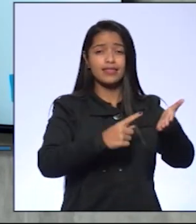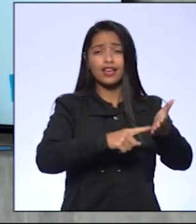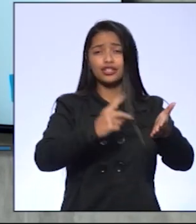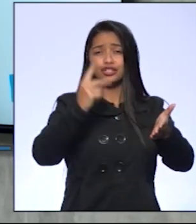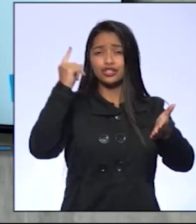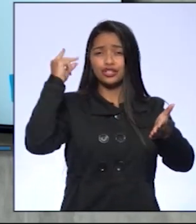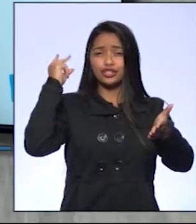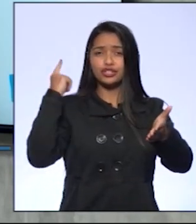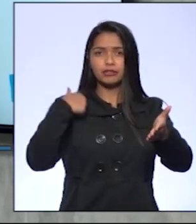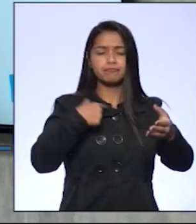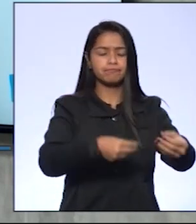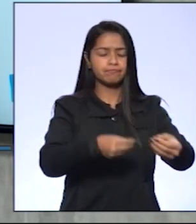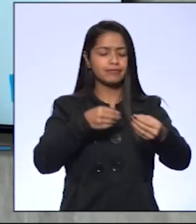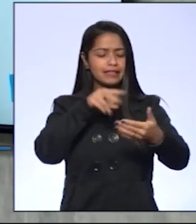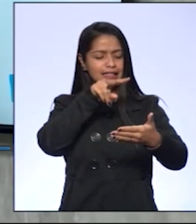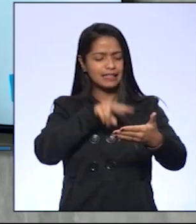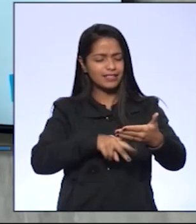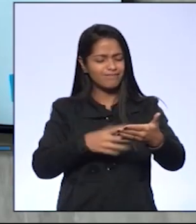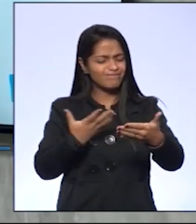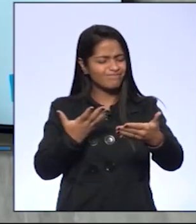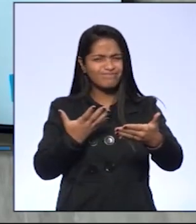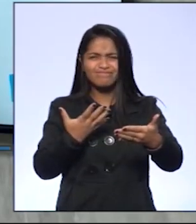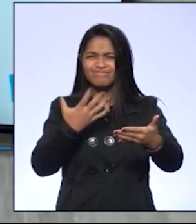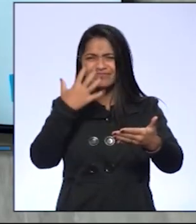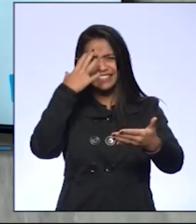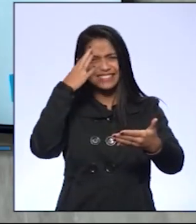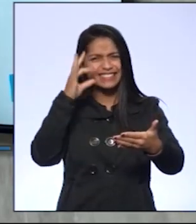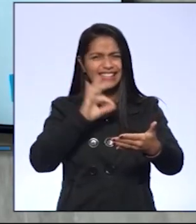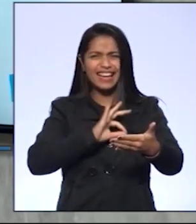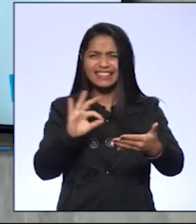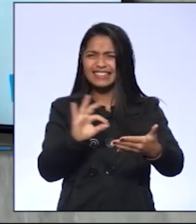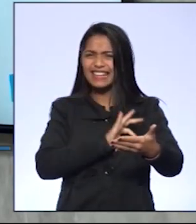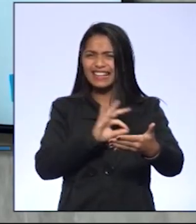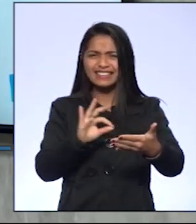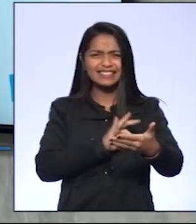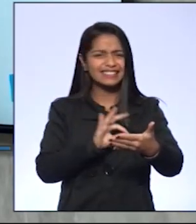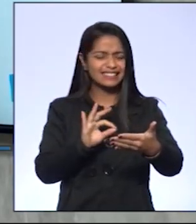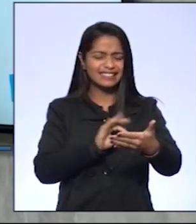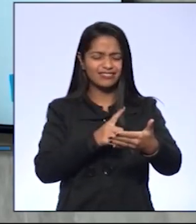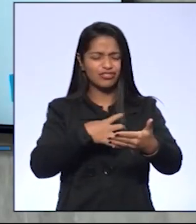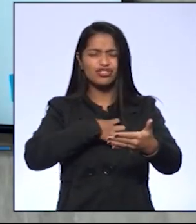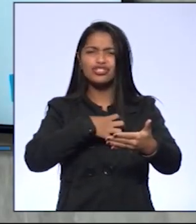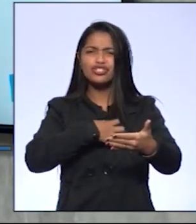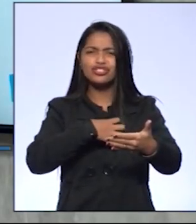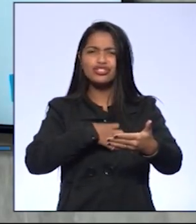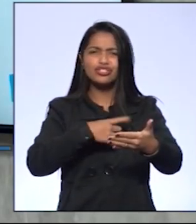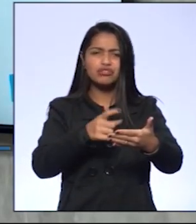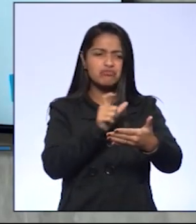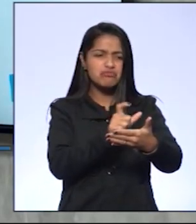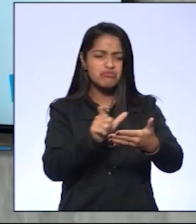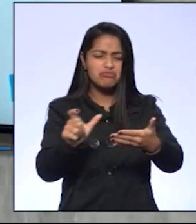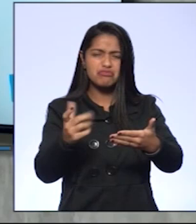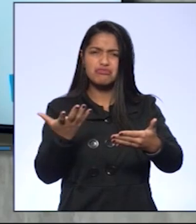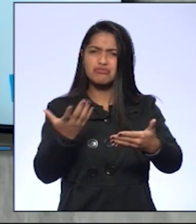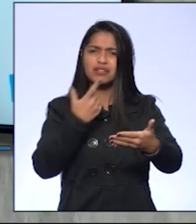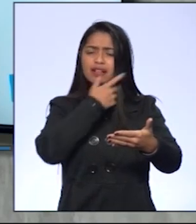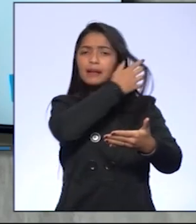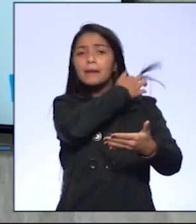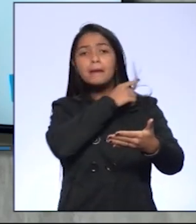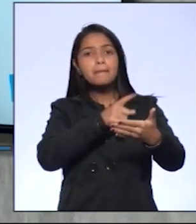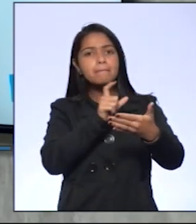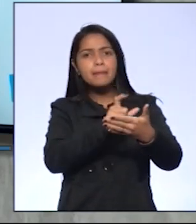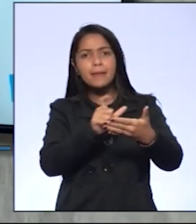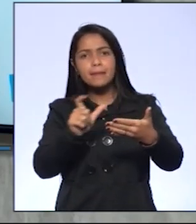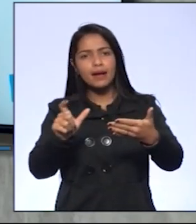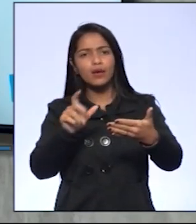ler, e você fala, gente do céu, mas não entendo nada que esses caras dizem, olha só o jeito que eles falam, olha só as palavras